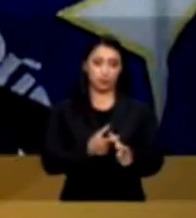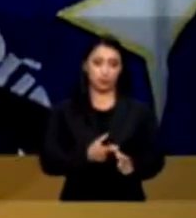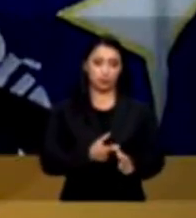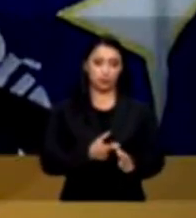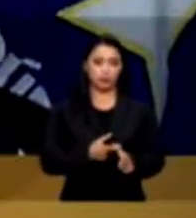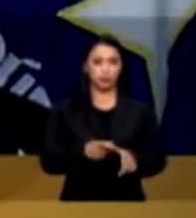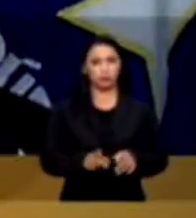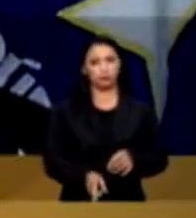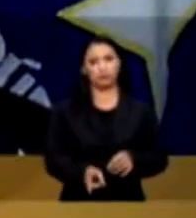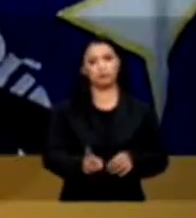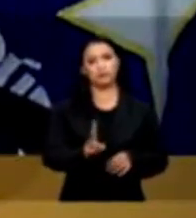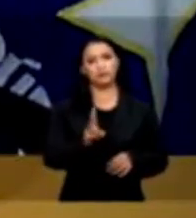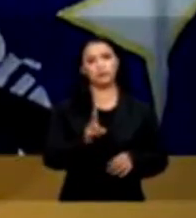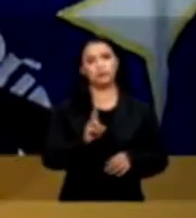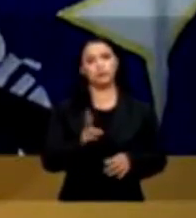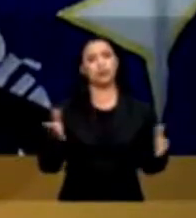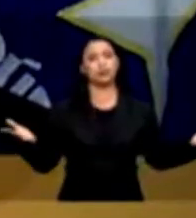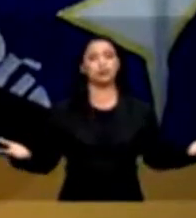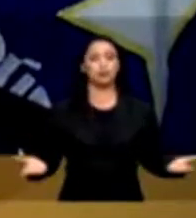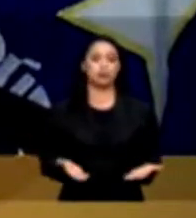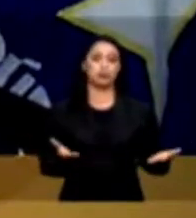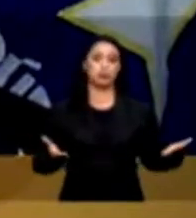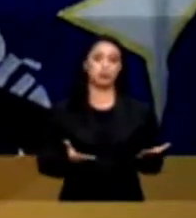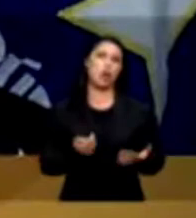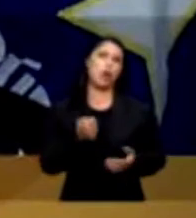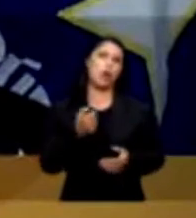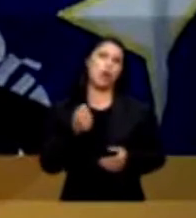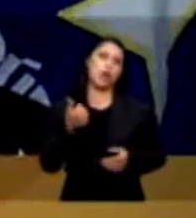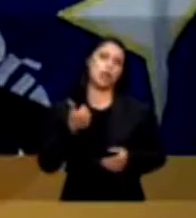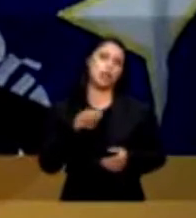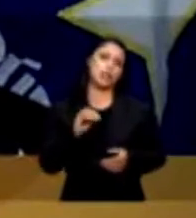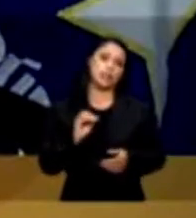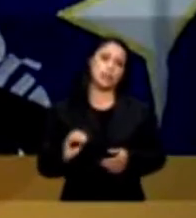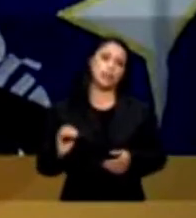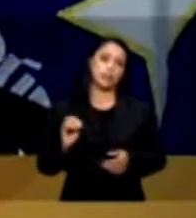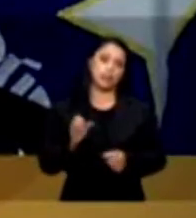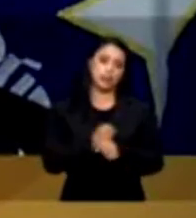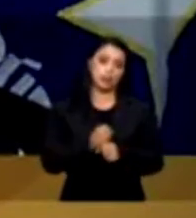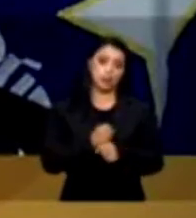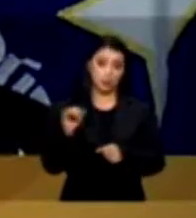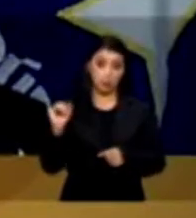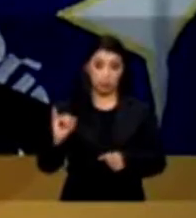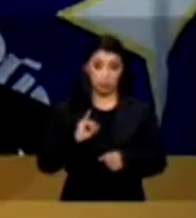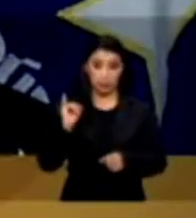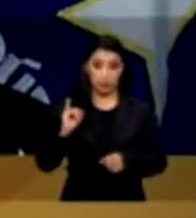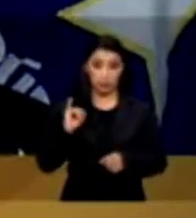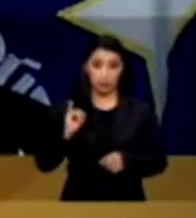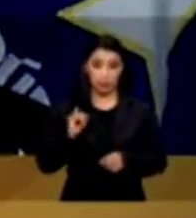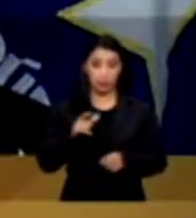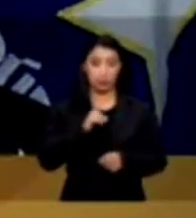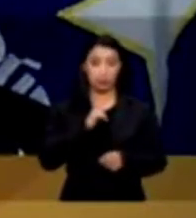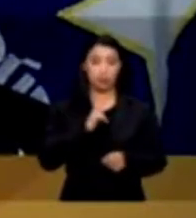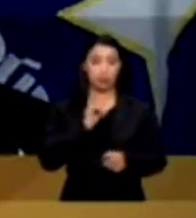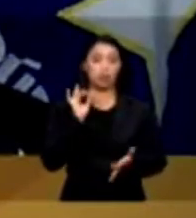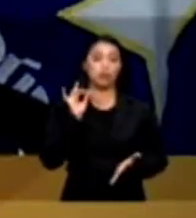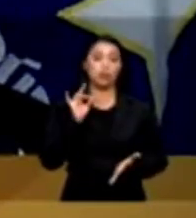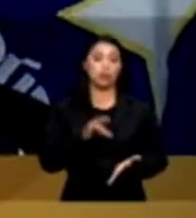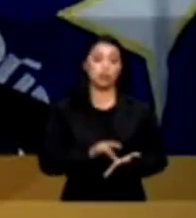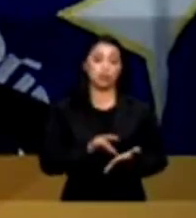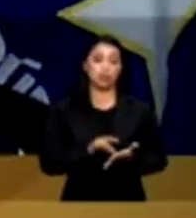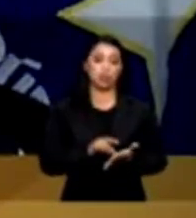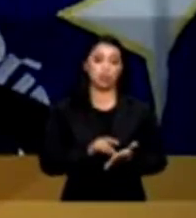e perdura até esta data, quase 10 anos. Pela relevância desse aspecto, convém reiterar